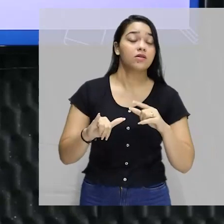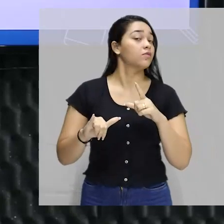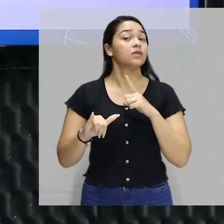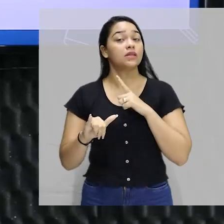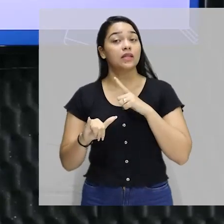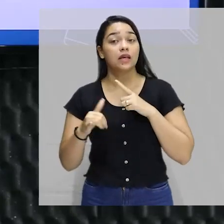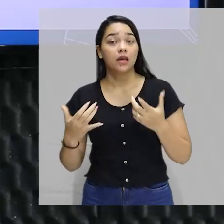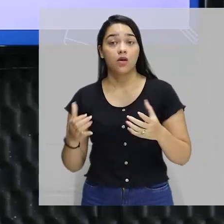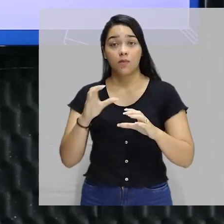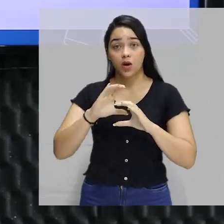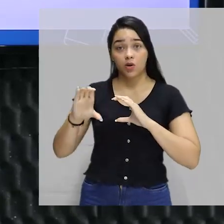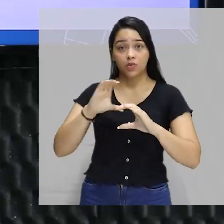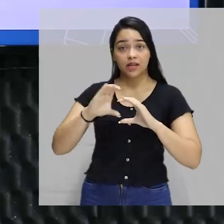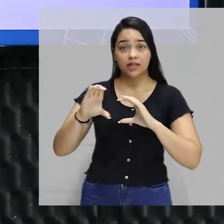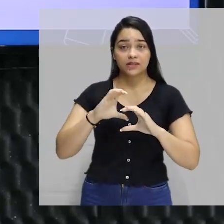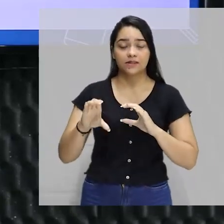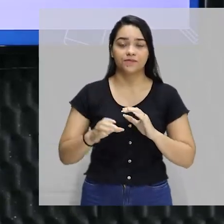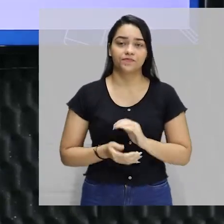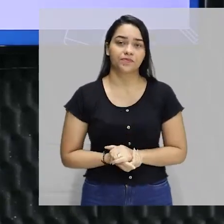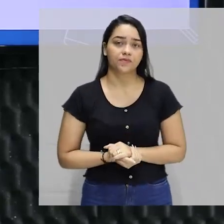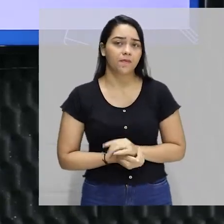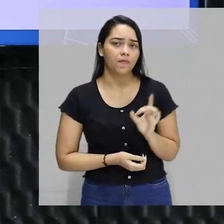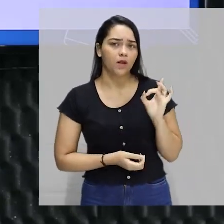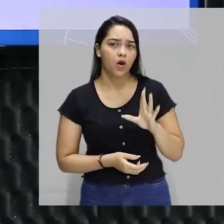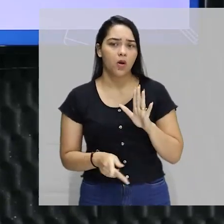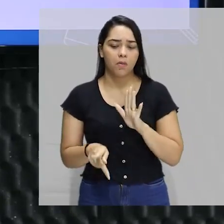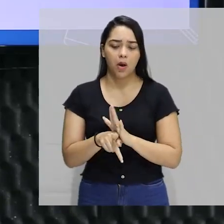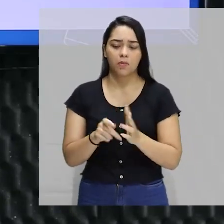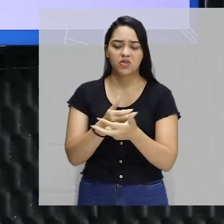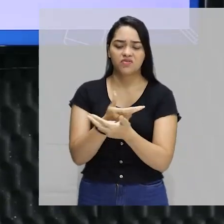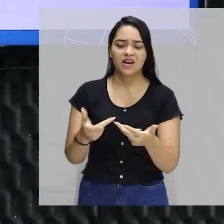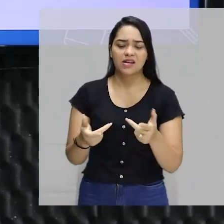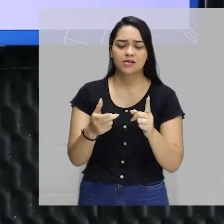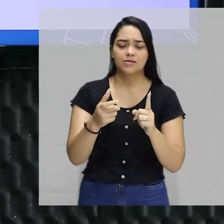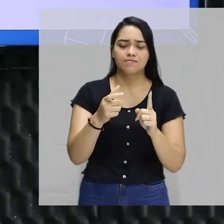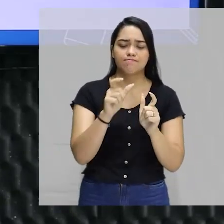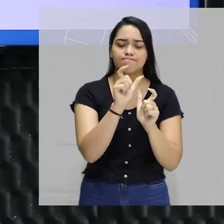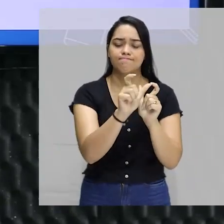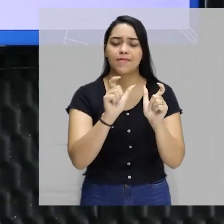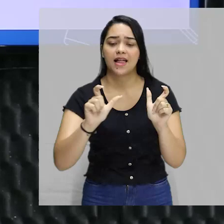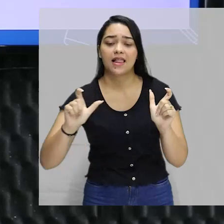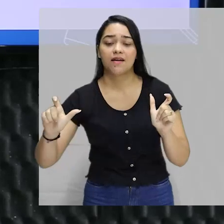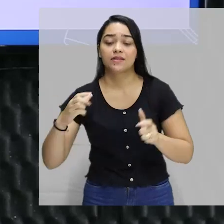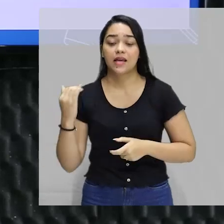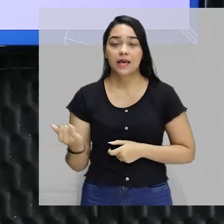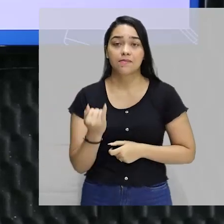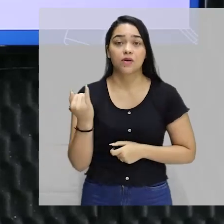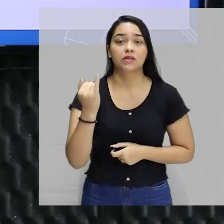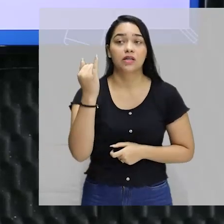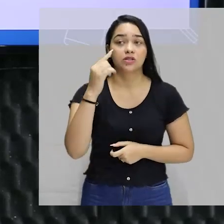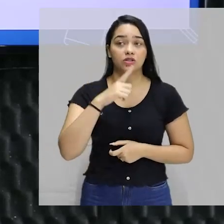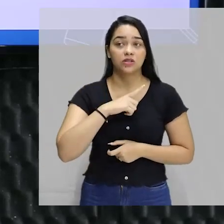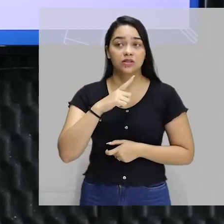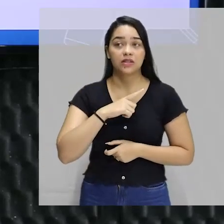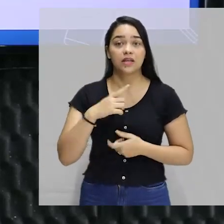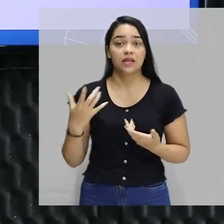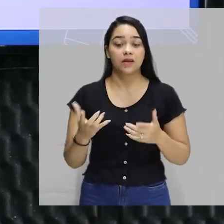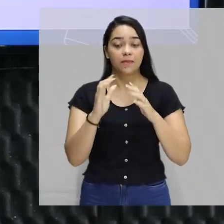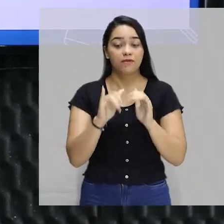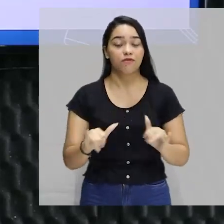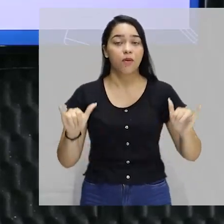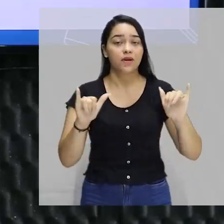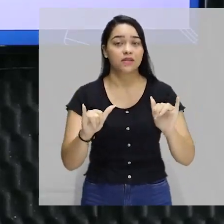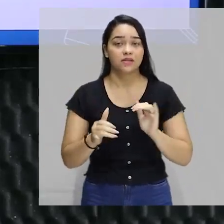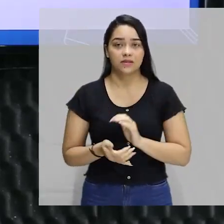uma comunicação, né? Não só um amontoado de palavras, é necessário que ele nos passe alguma